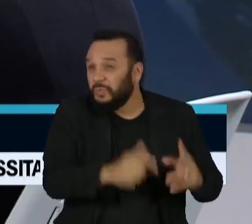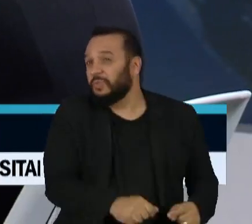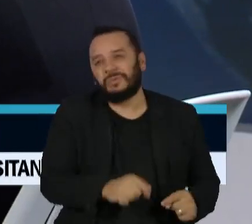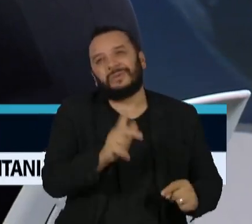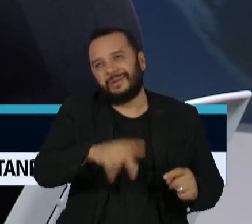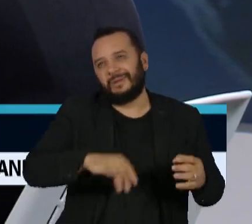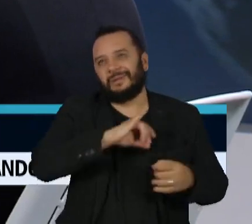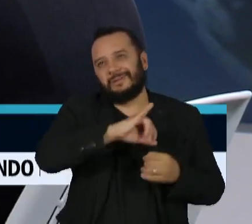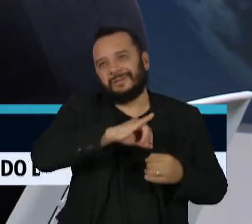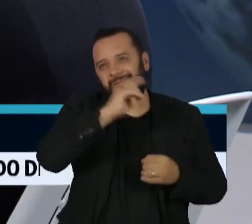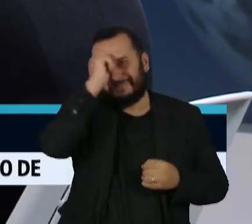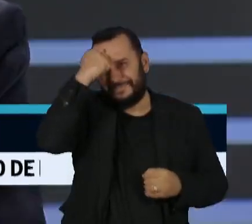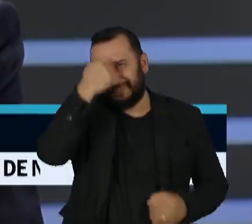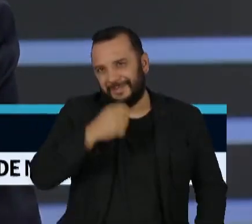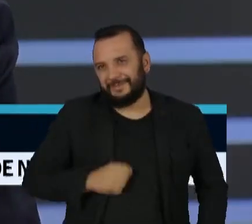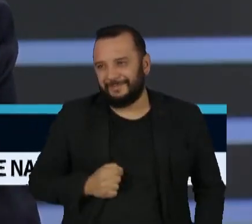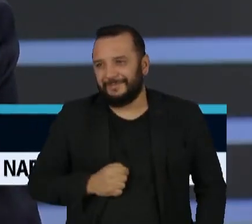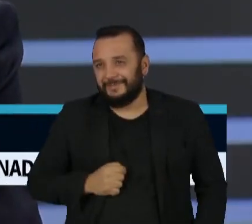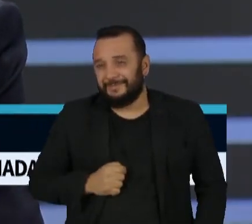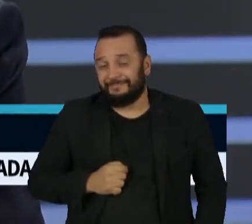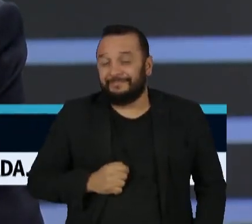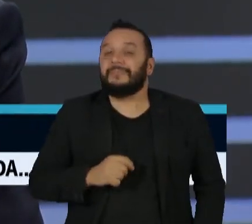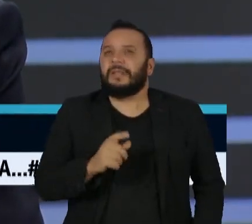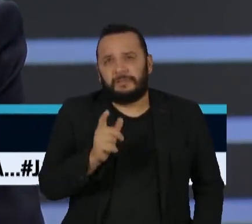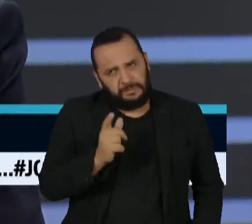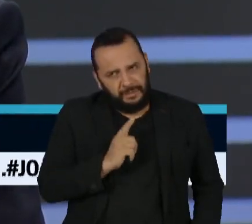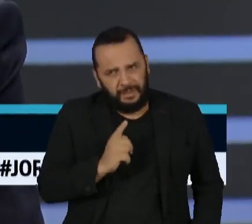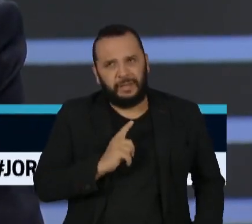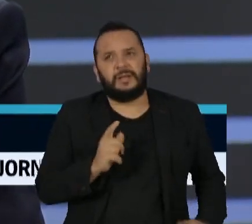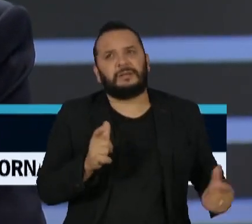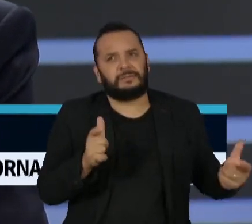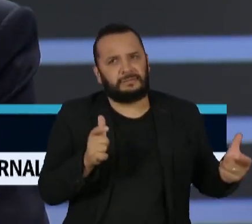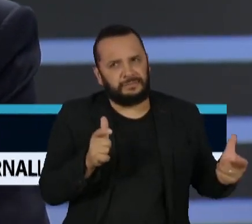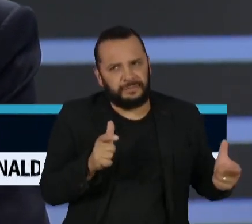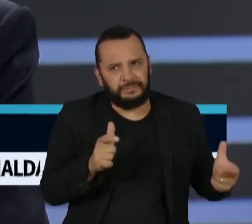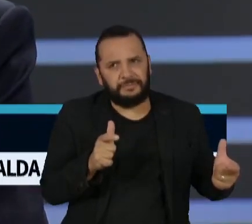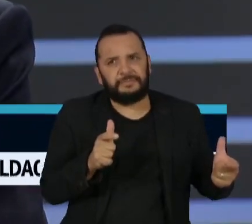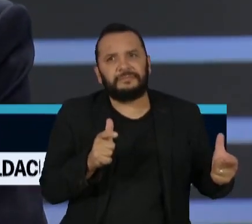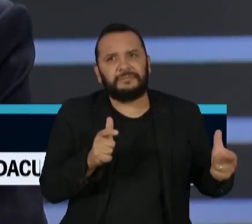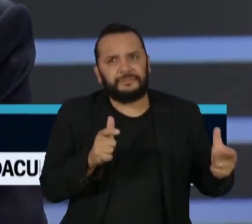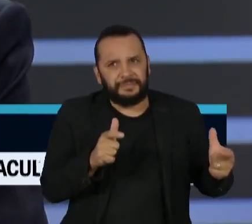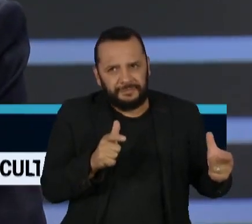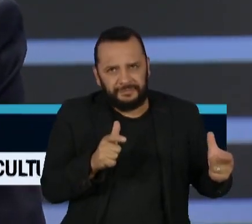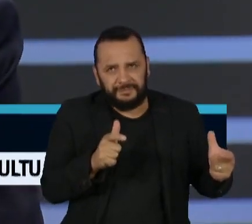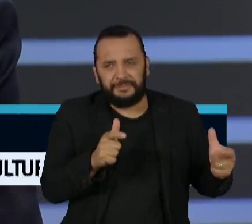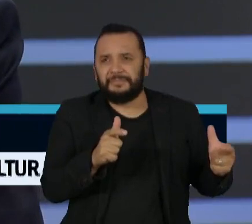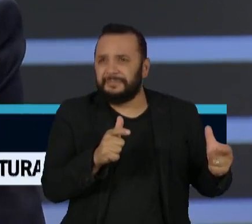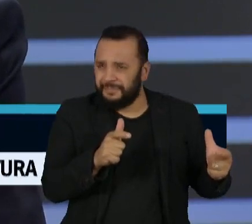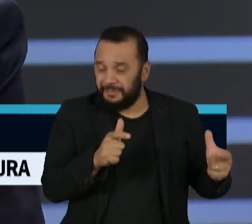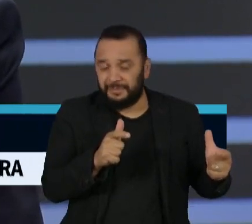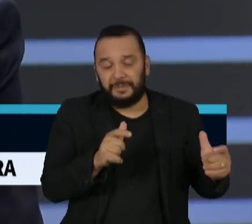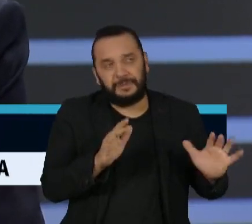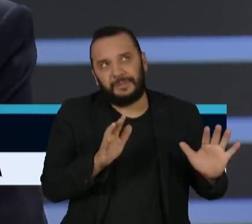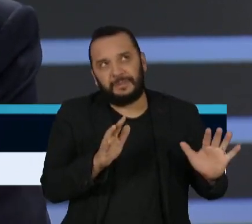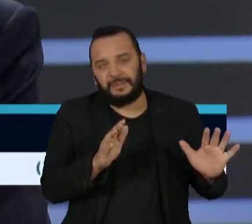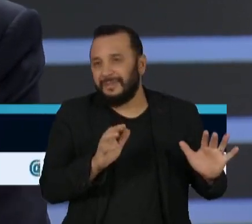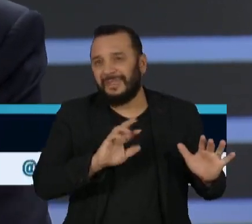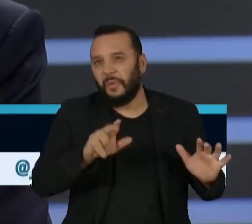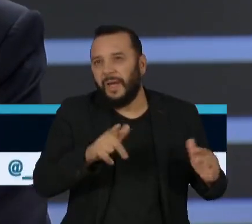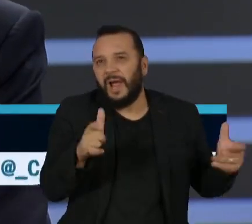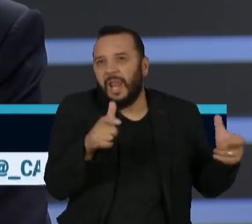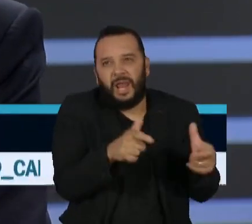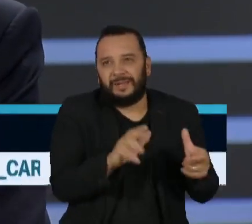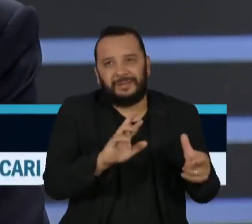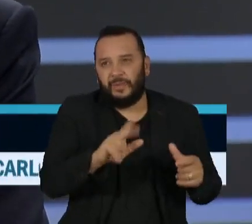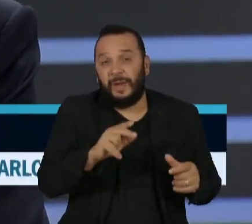do petróleo que vem diminuindo vem diminuindo o potencial de crescimento que você teria porque porque